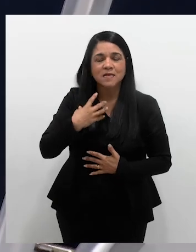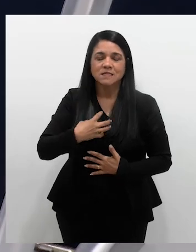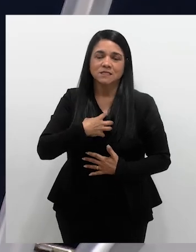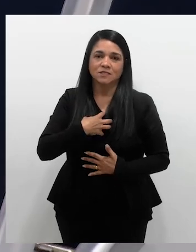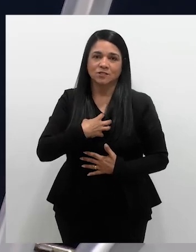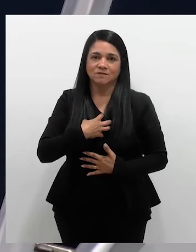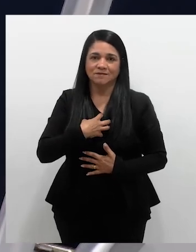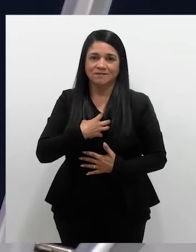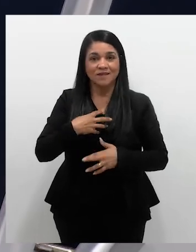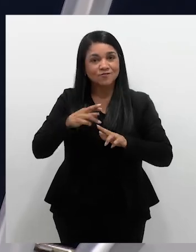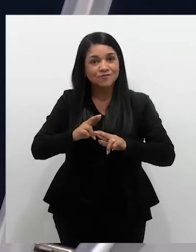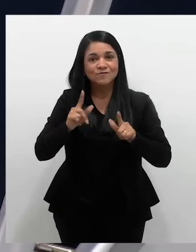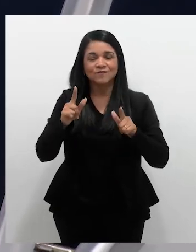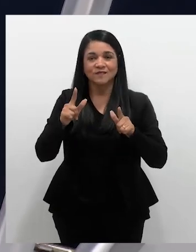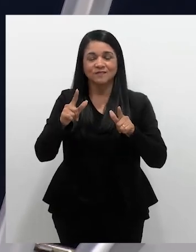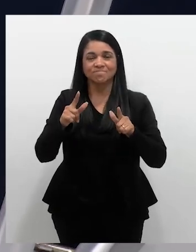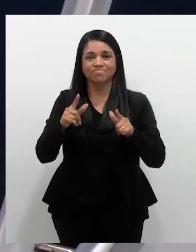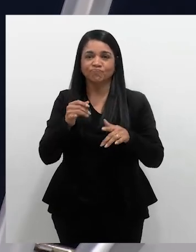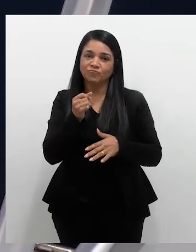gente,